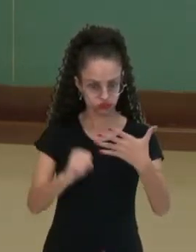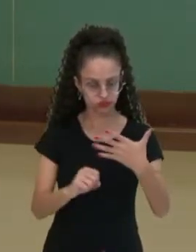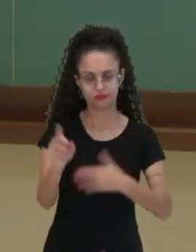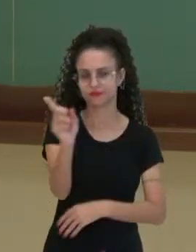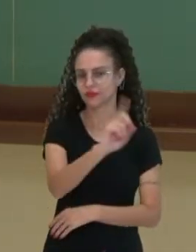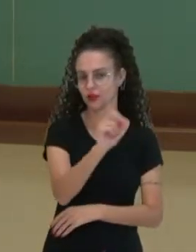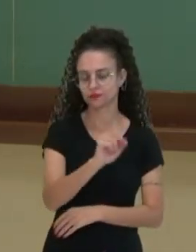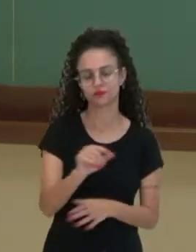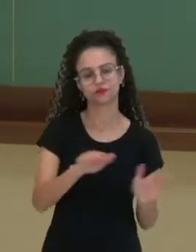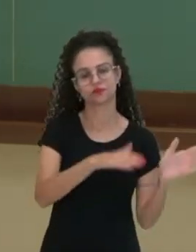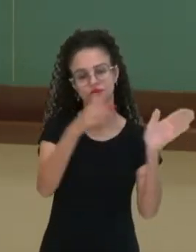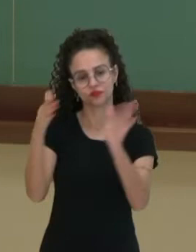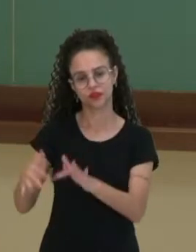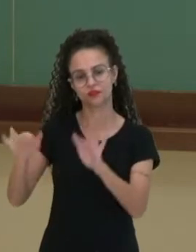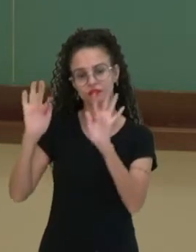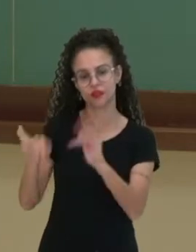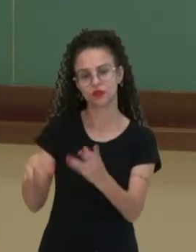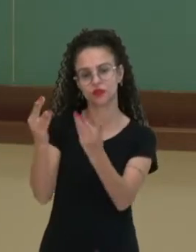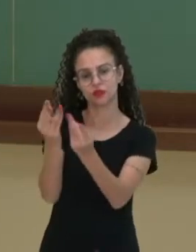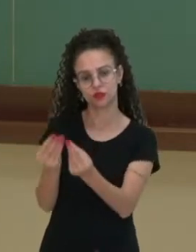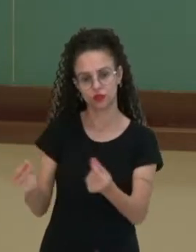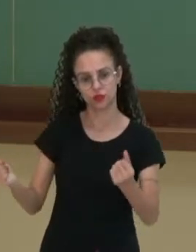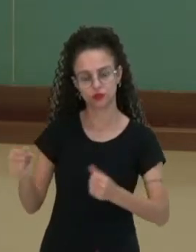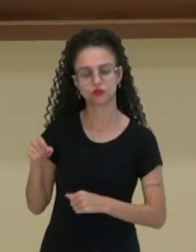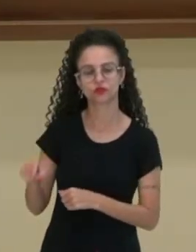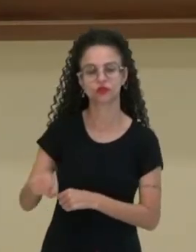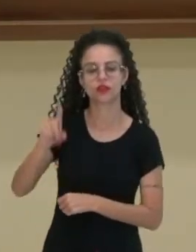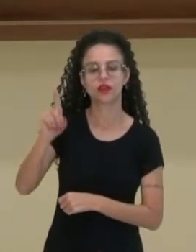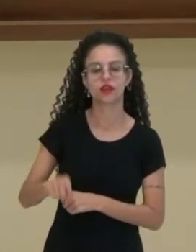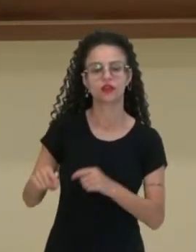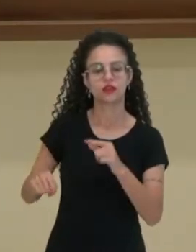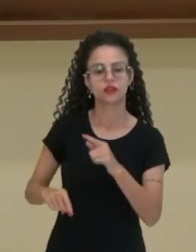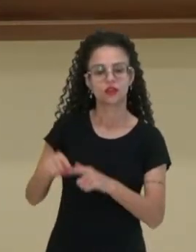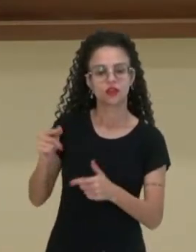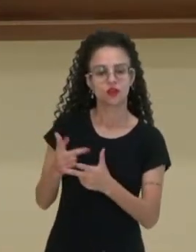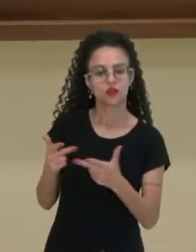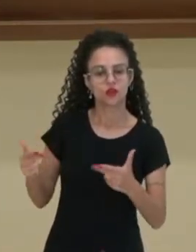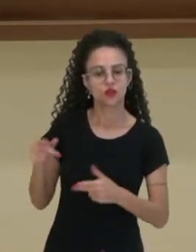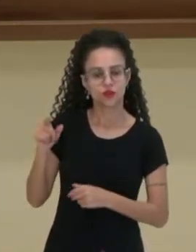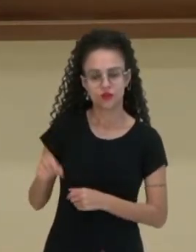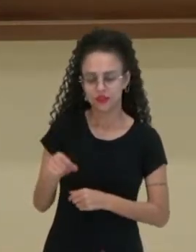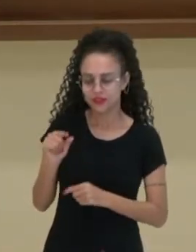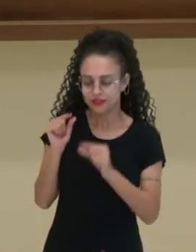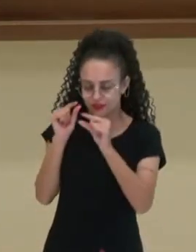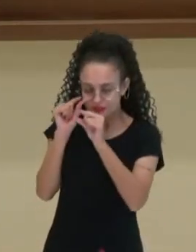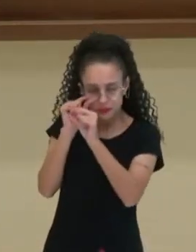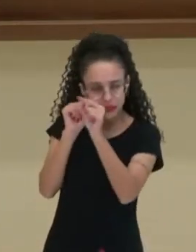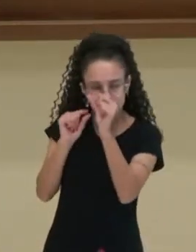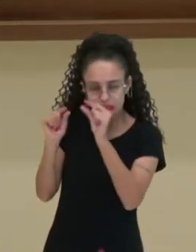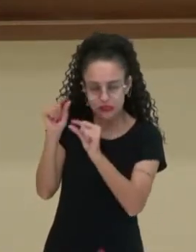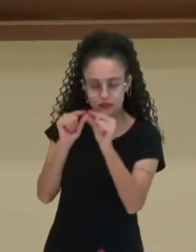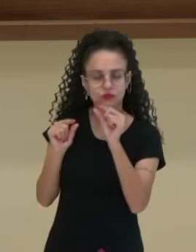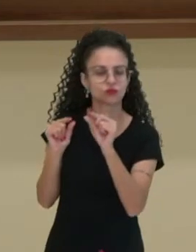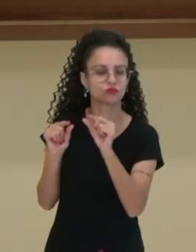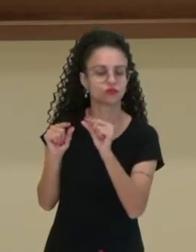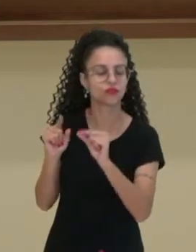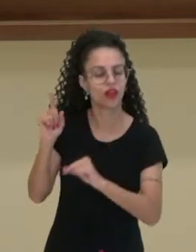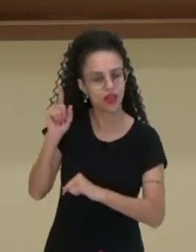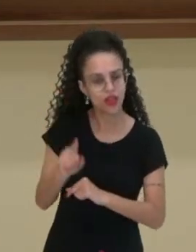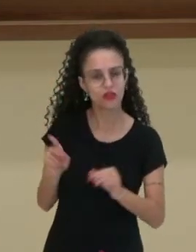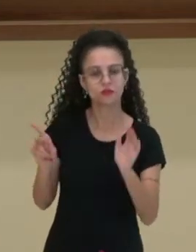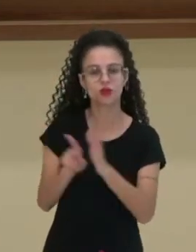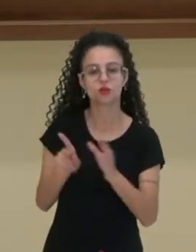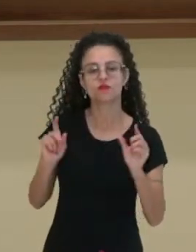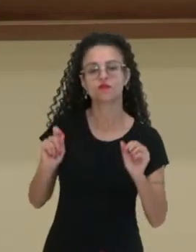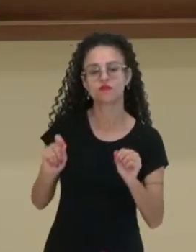termina onde? Nos decompositores, que são organismos microscópicos que vão estar fazendo